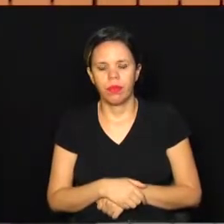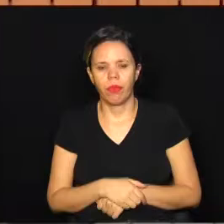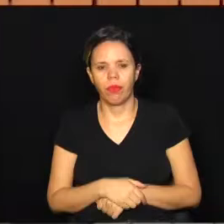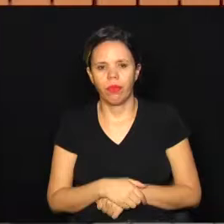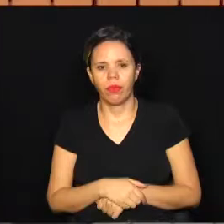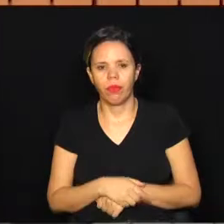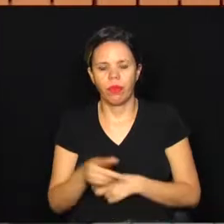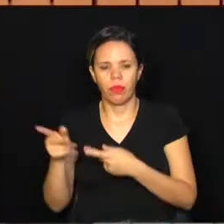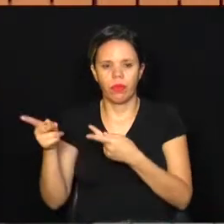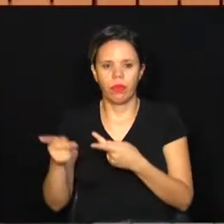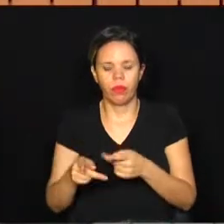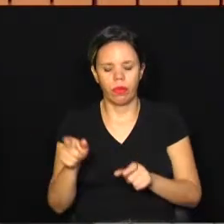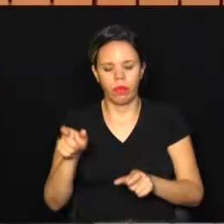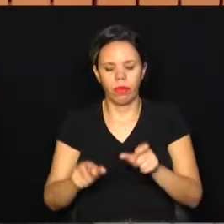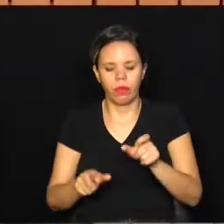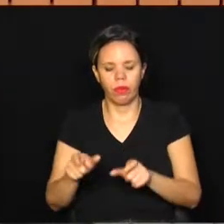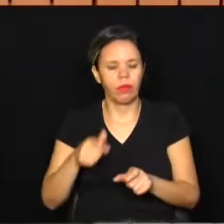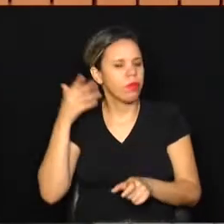nossas convidadas,